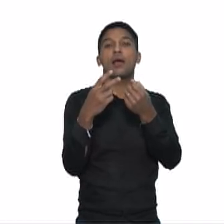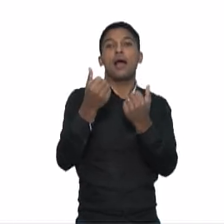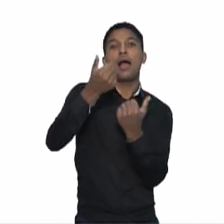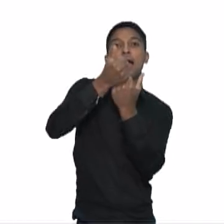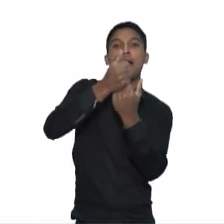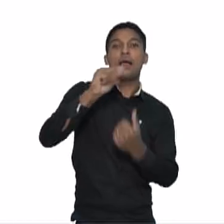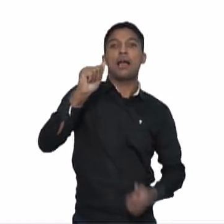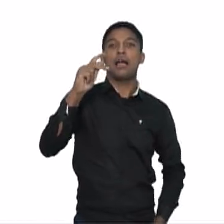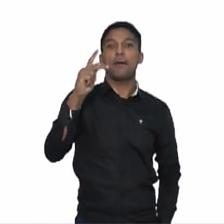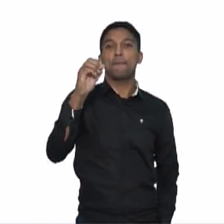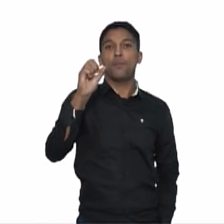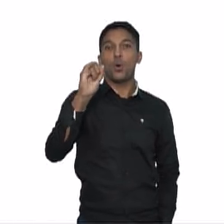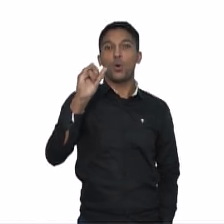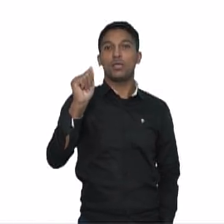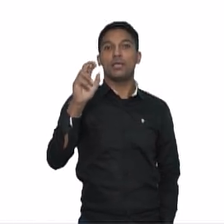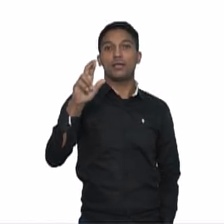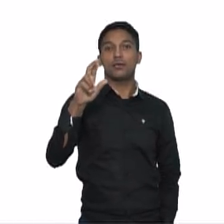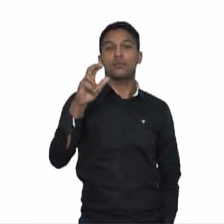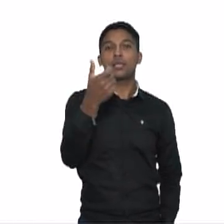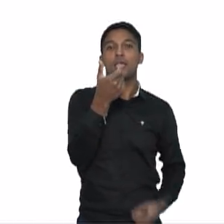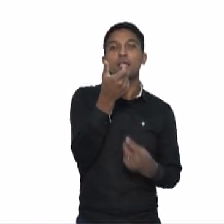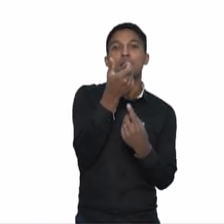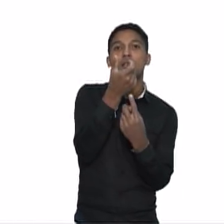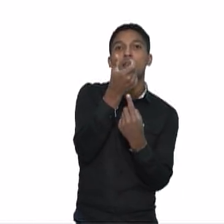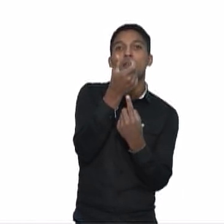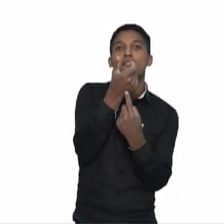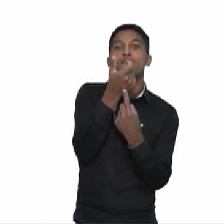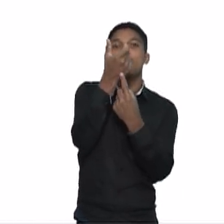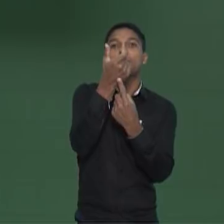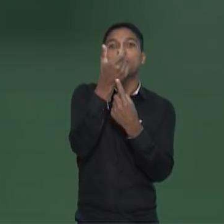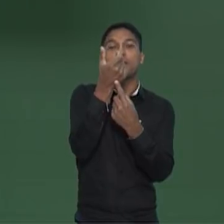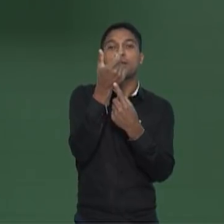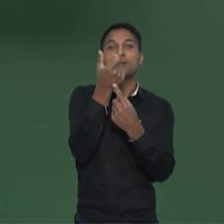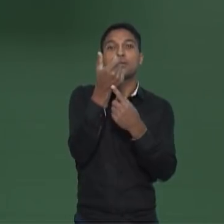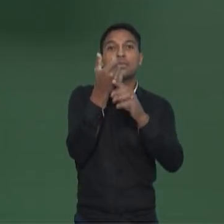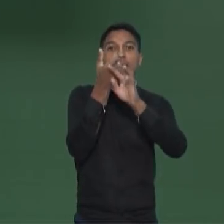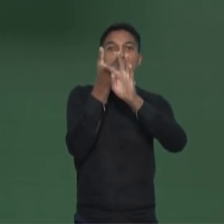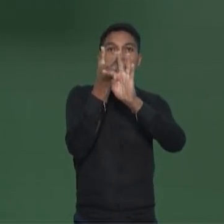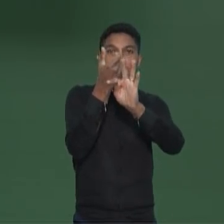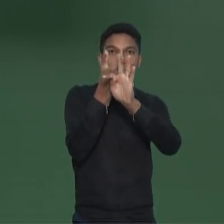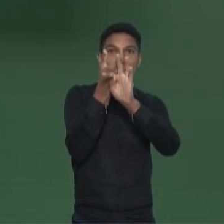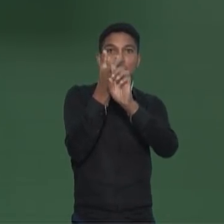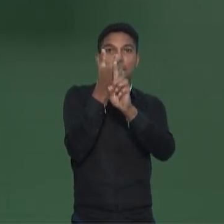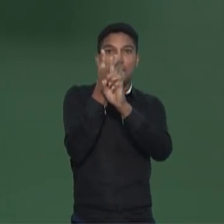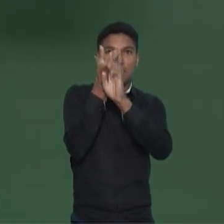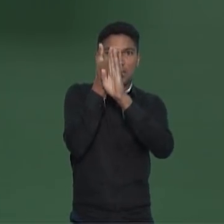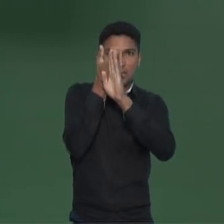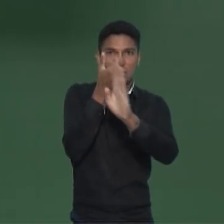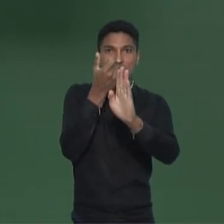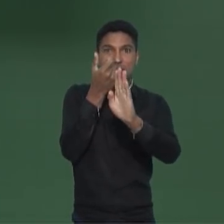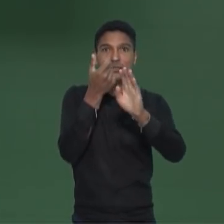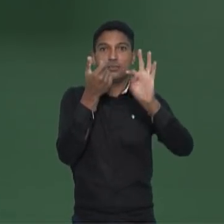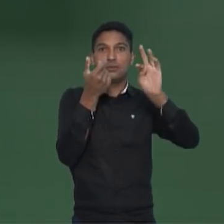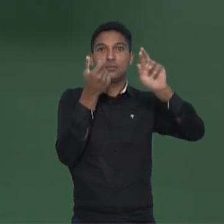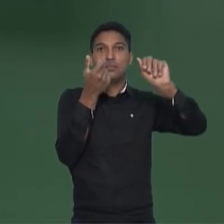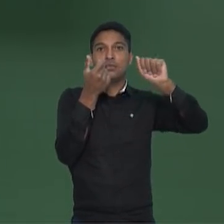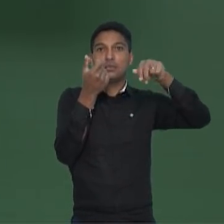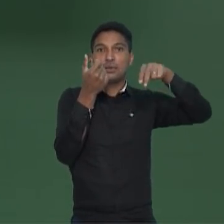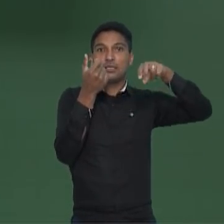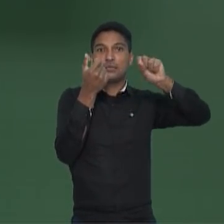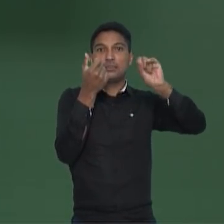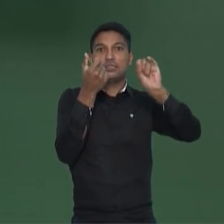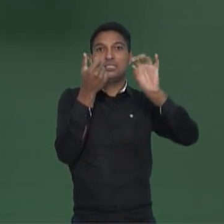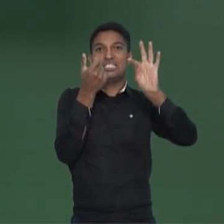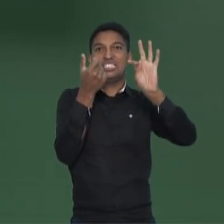cujo complemento é objeto direto. Essa é a ideia que nós temos aqui. MPF apoia, quem apoia,